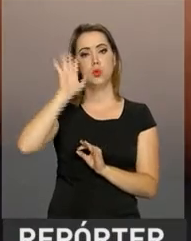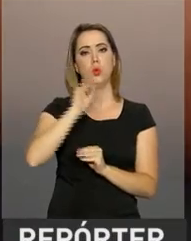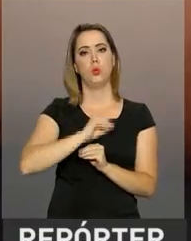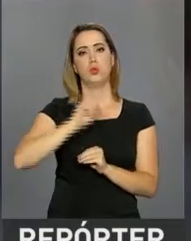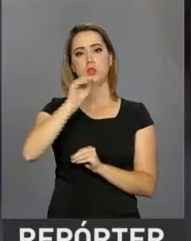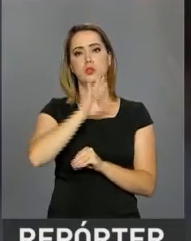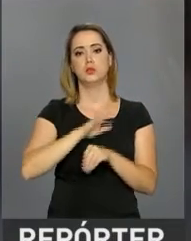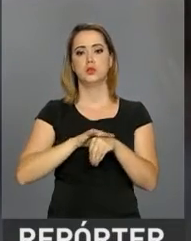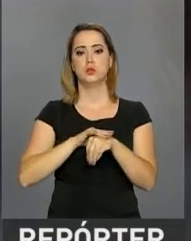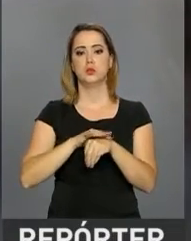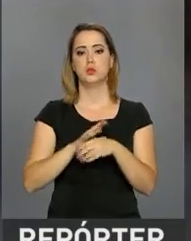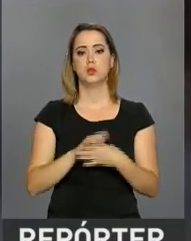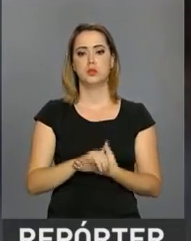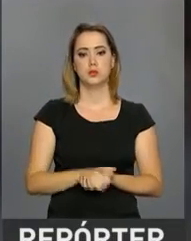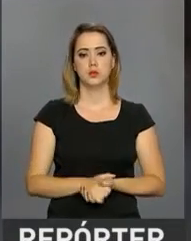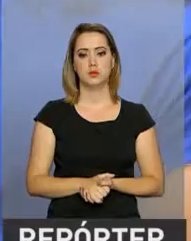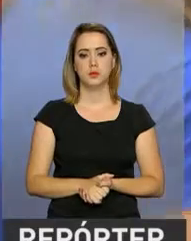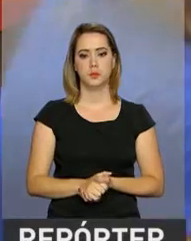de doenças